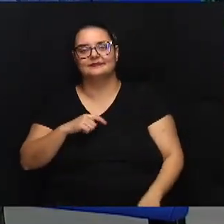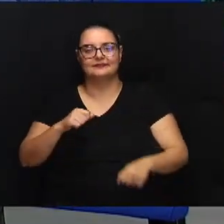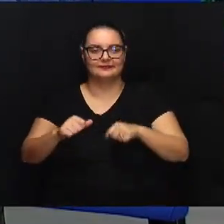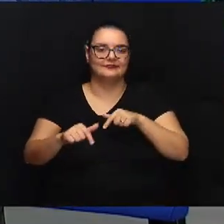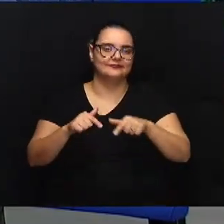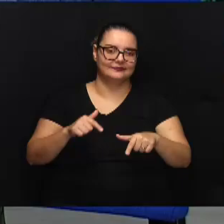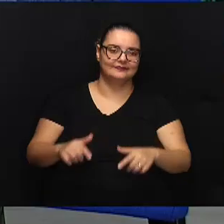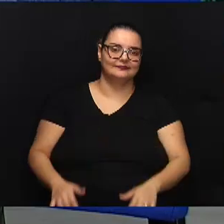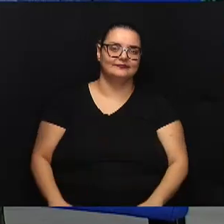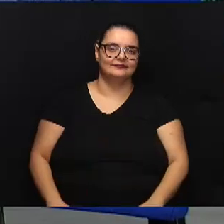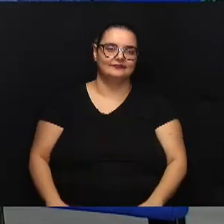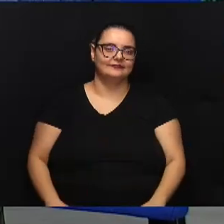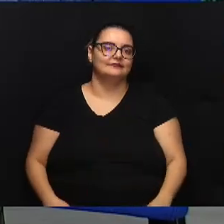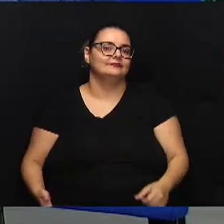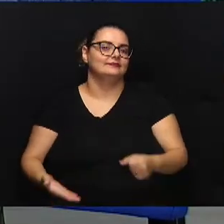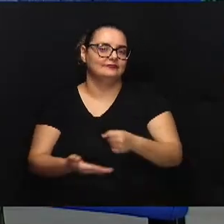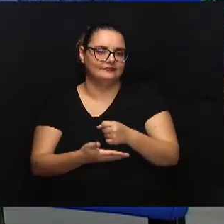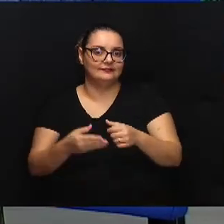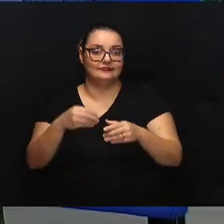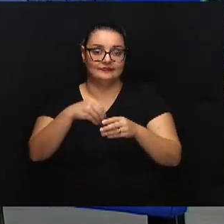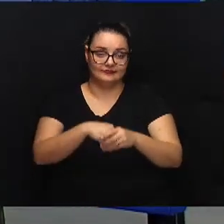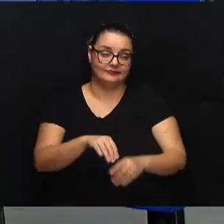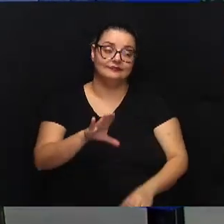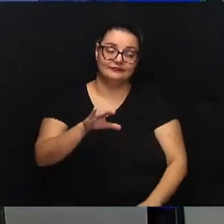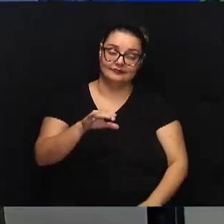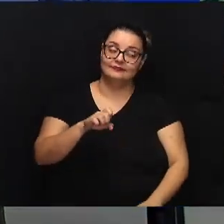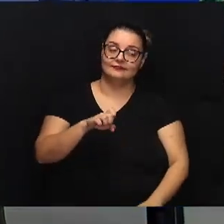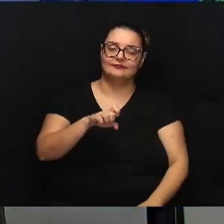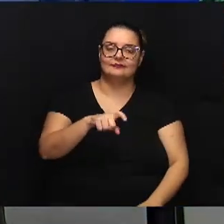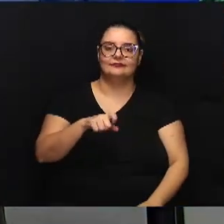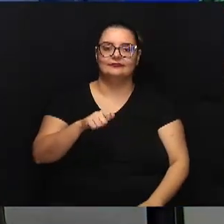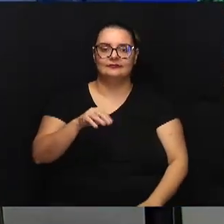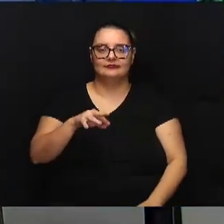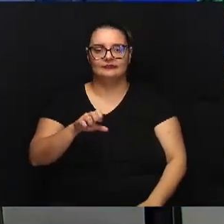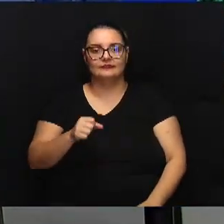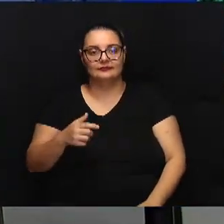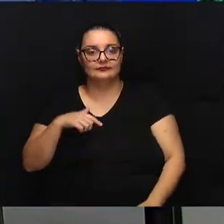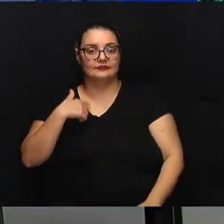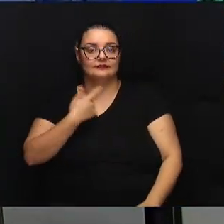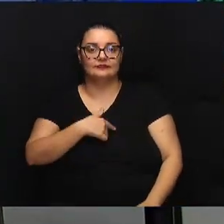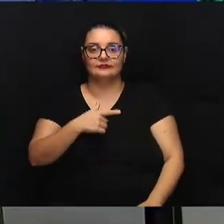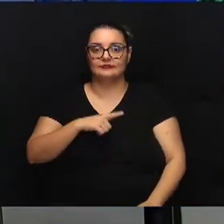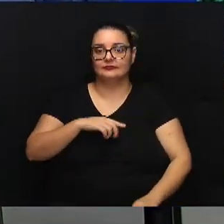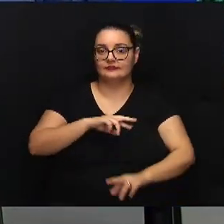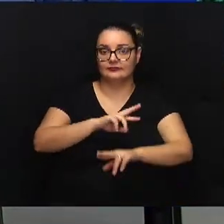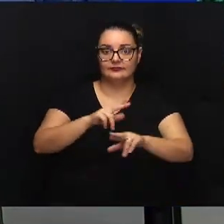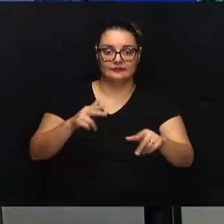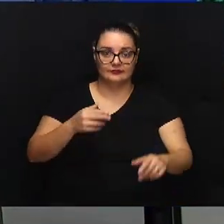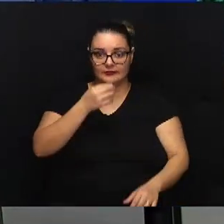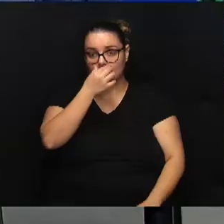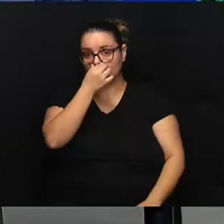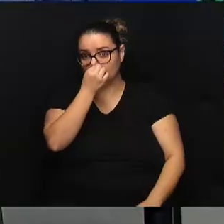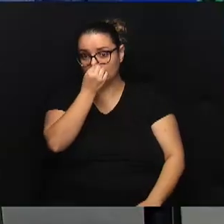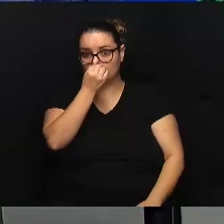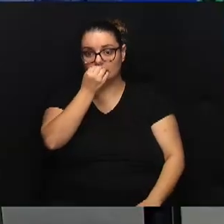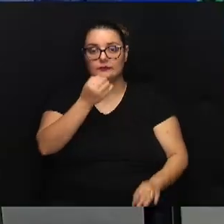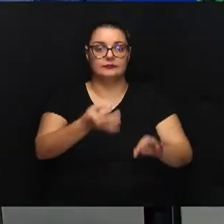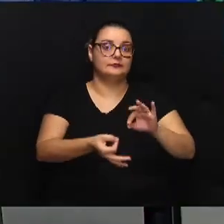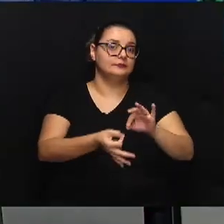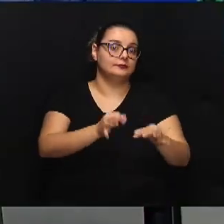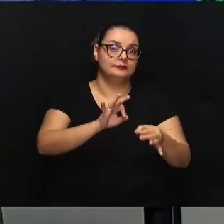formação basicamente dentro das ciências exatas, né? Então a gente tem várias disciplinas da física,